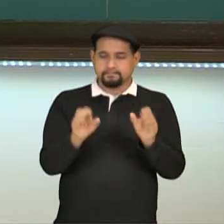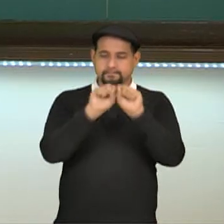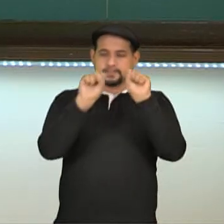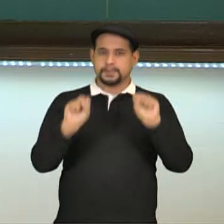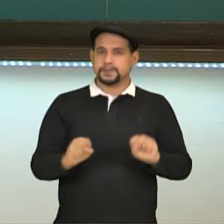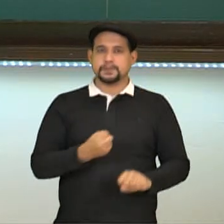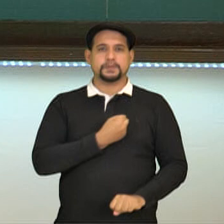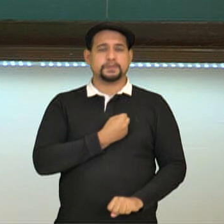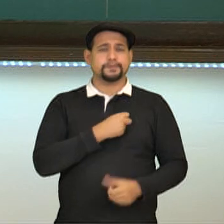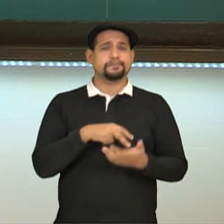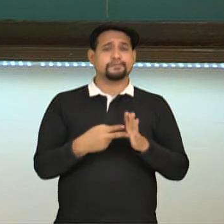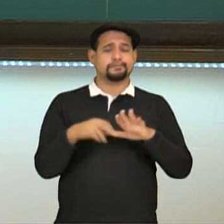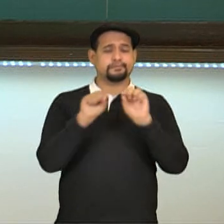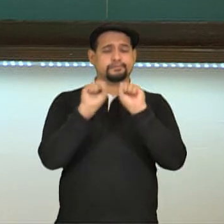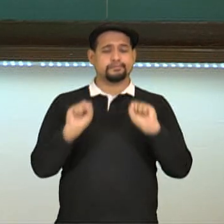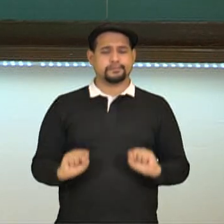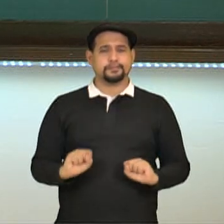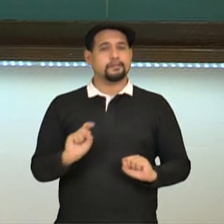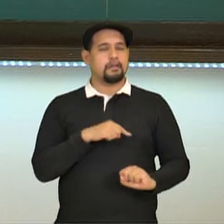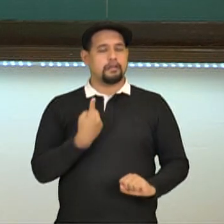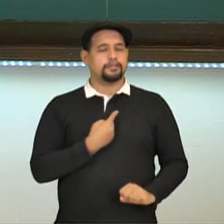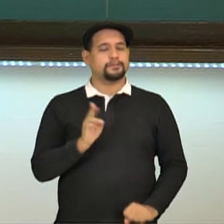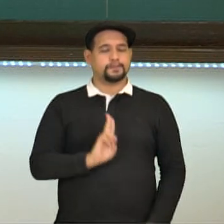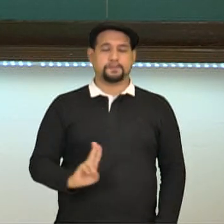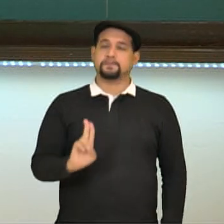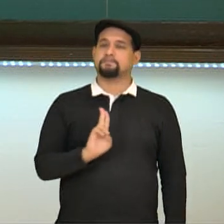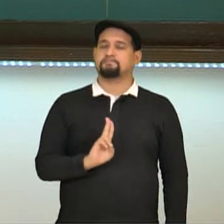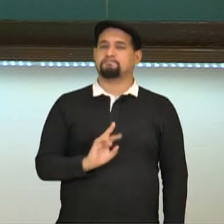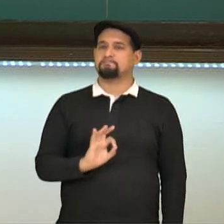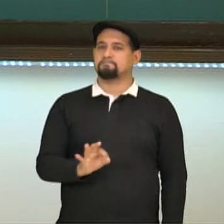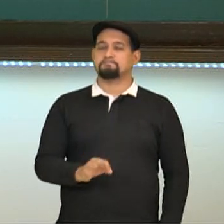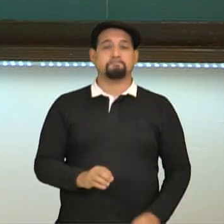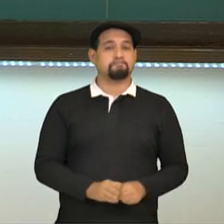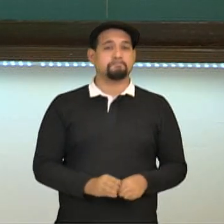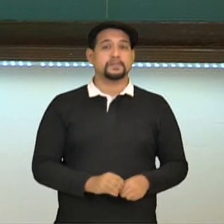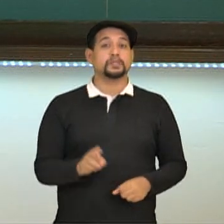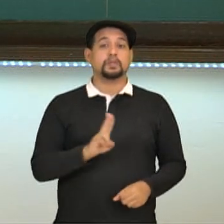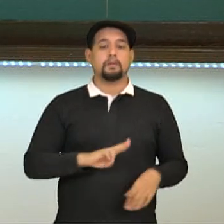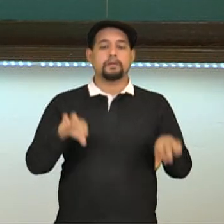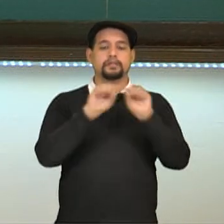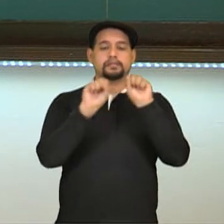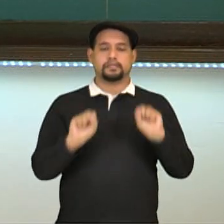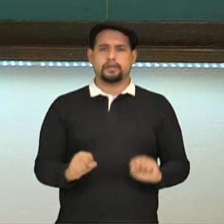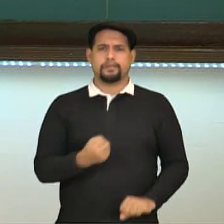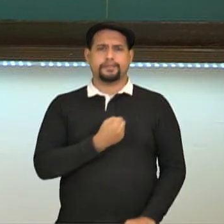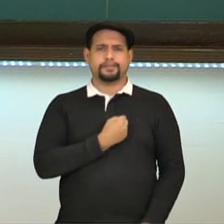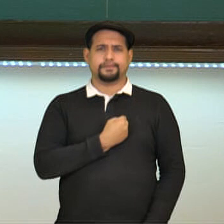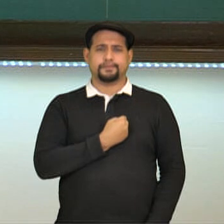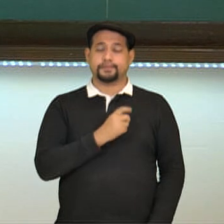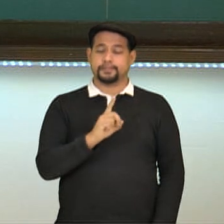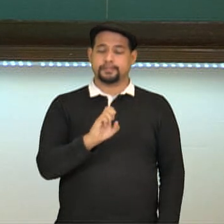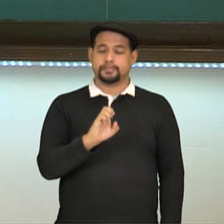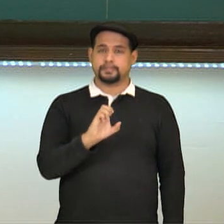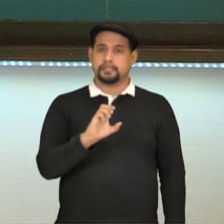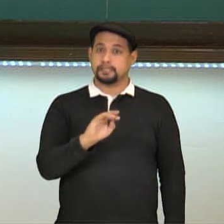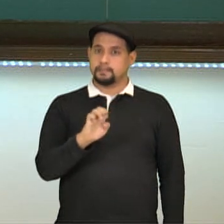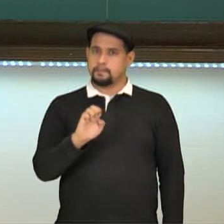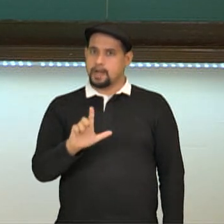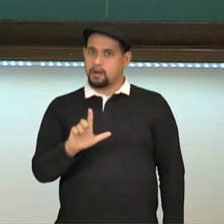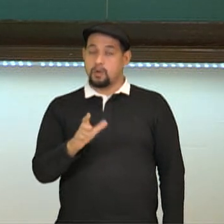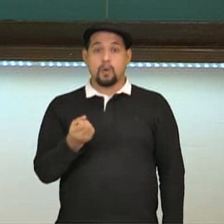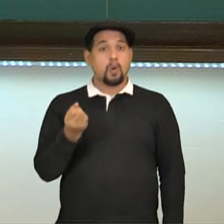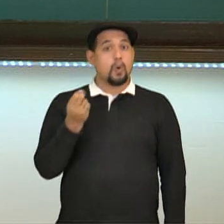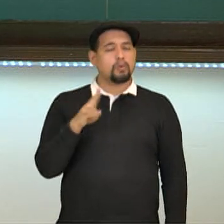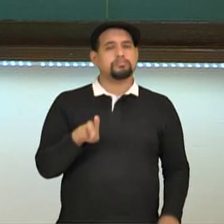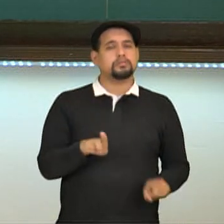de numeração, que é o sistema de numeração que a gente utiliza, certo? Que é conhecido como sistema de numeração decimal, ou também pode